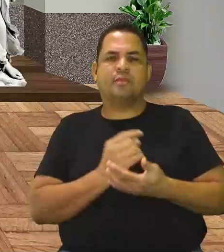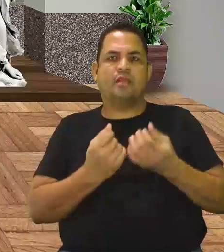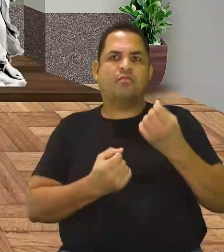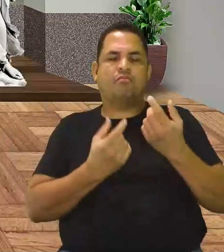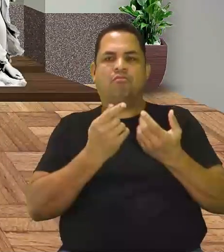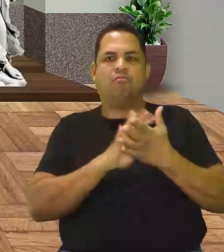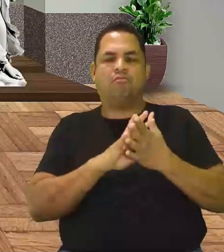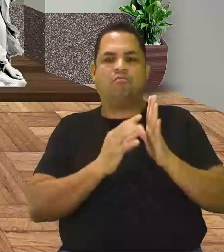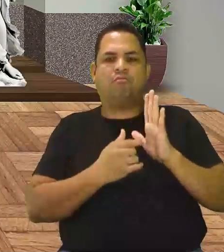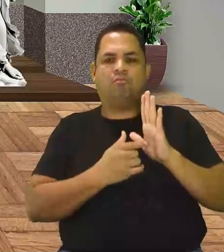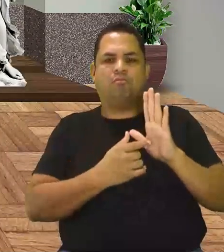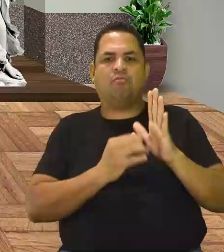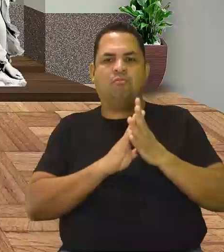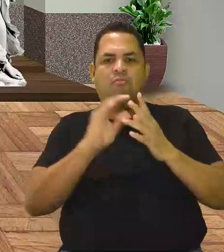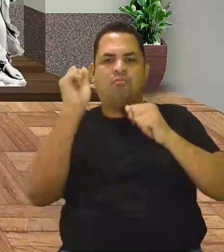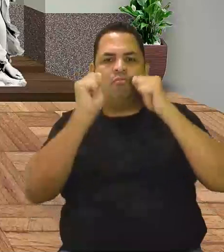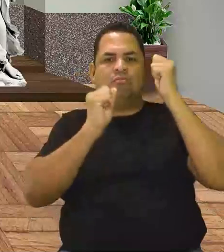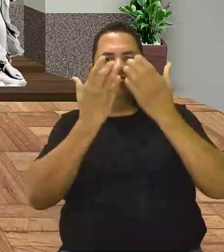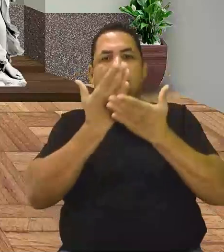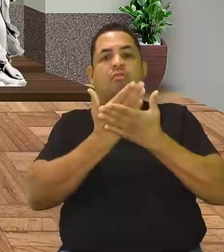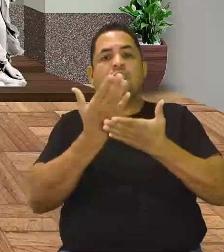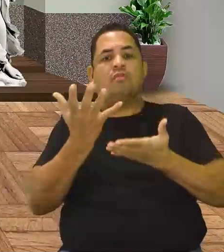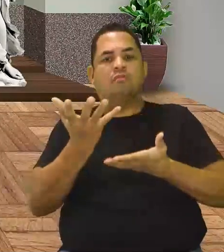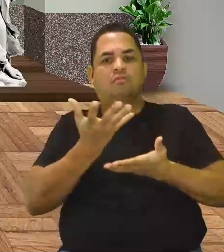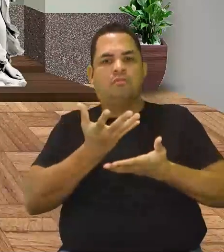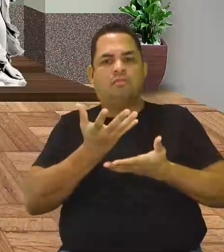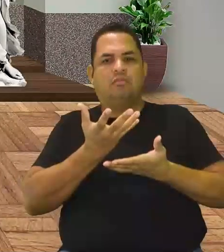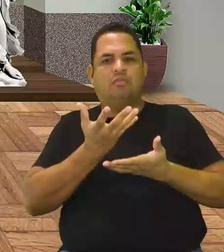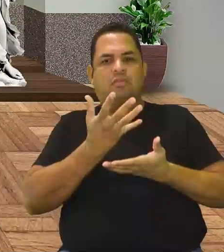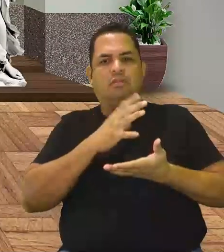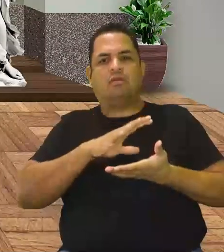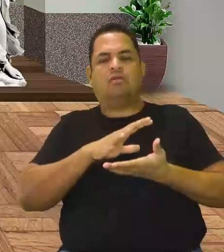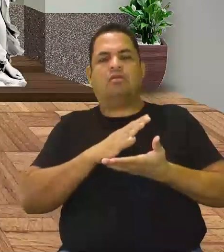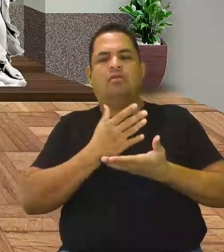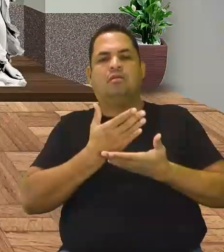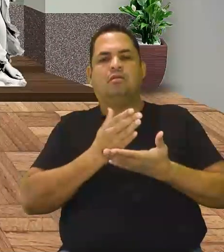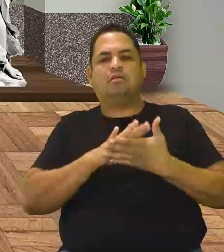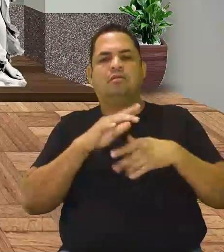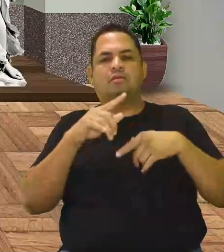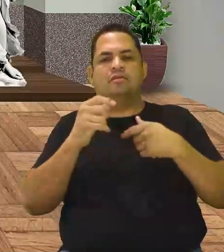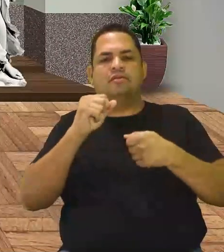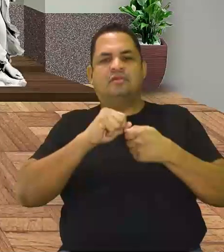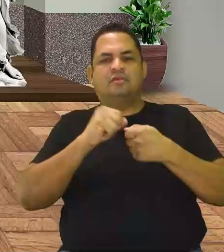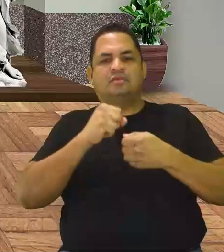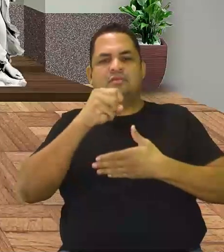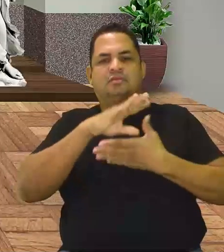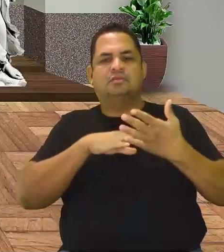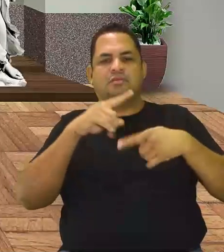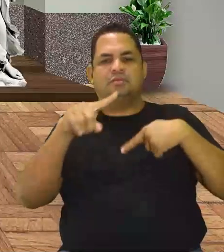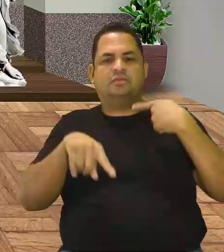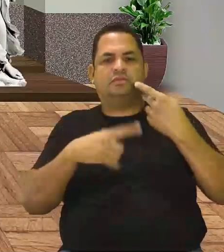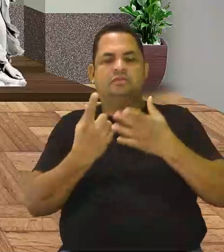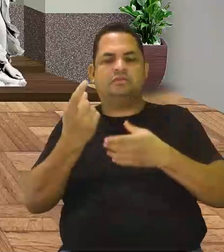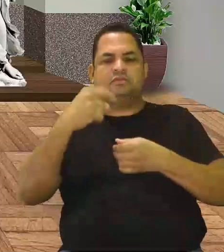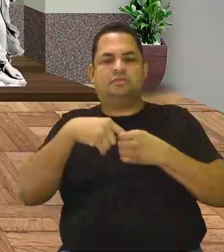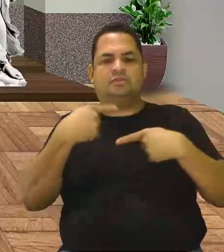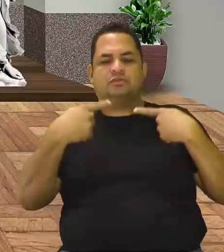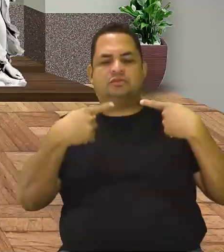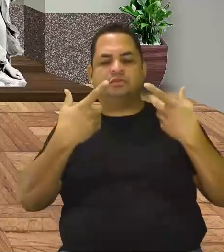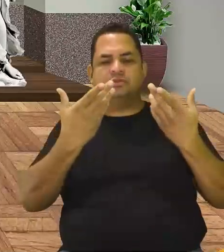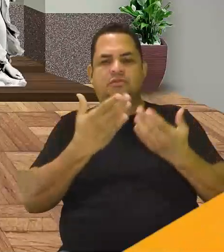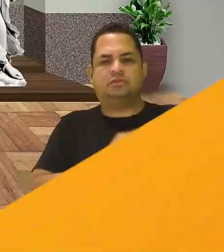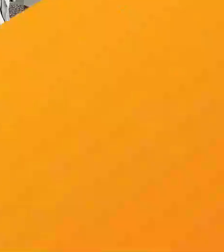representantes da indústria, eles querem acabar com a CLT. Mas faça a atividade que a gente já volta para discutir novamente sobre isso. Vamos lá.